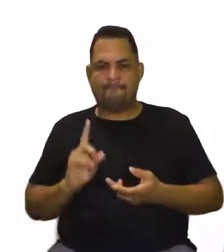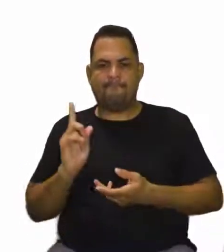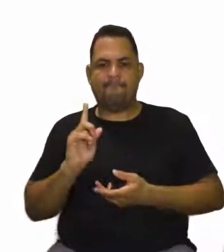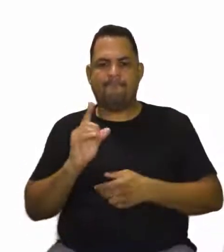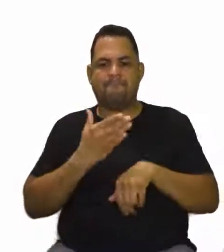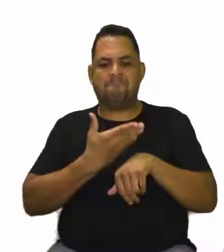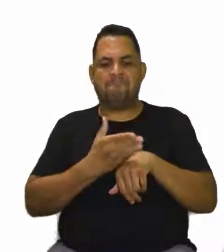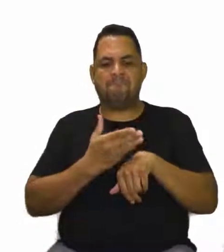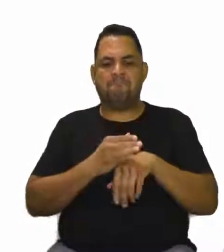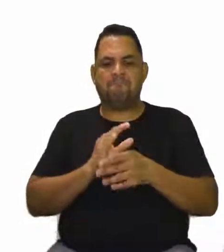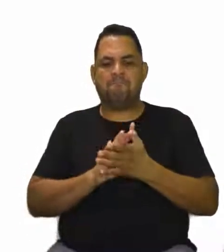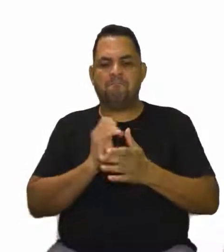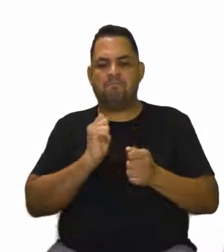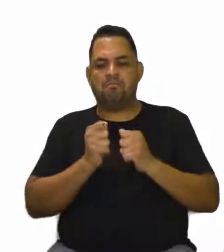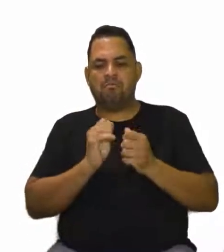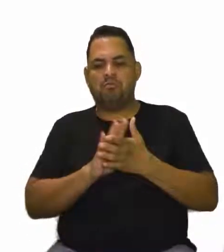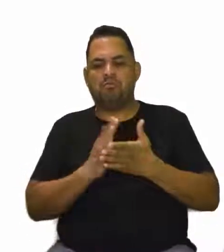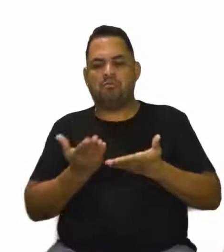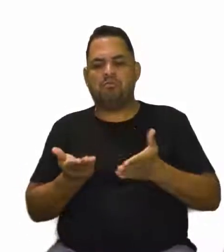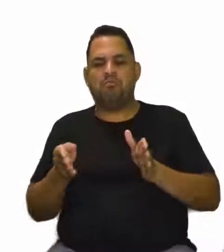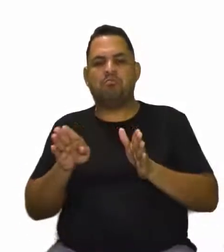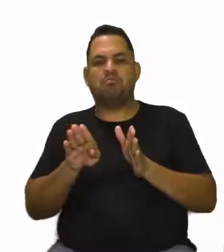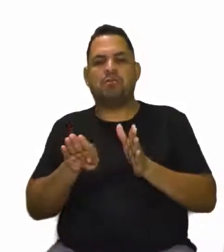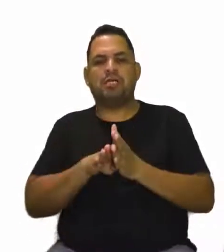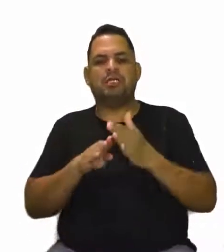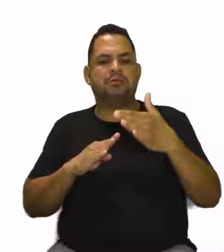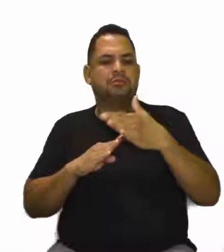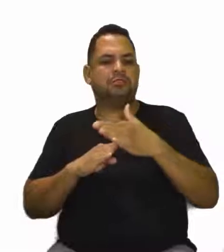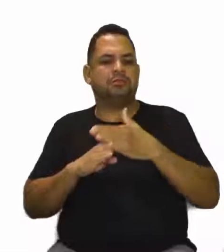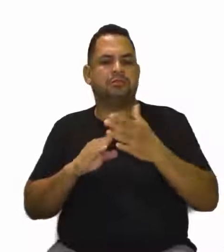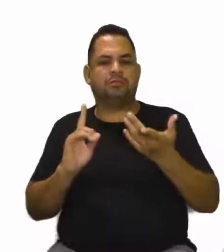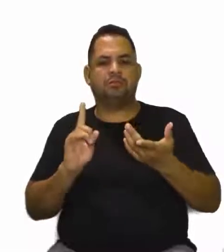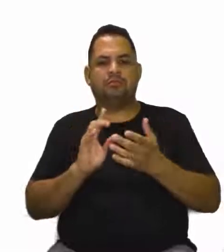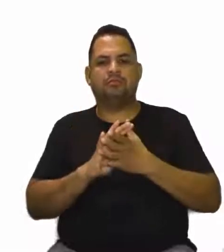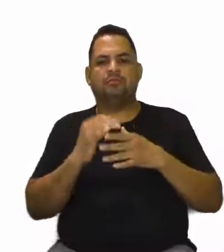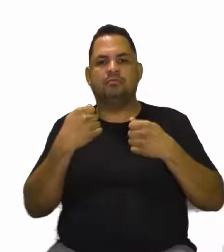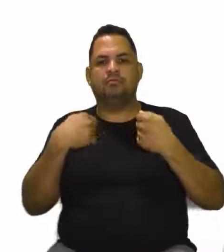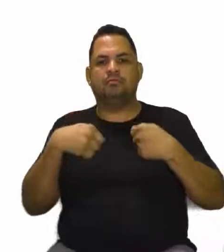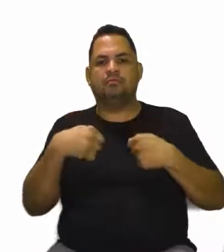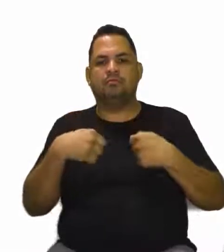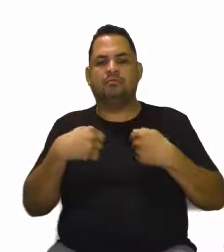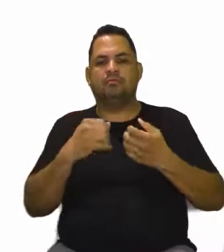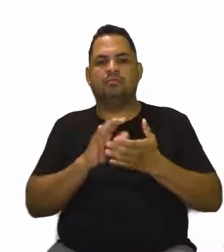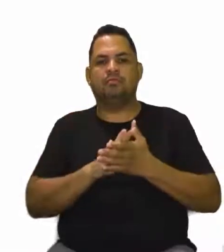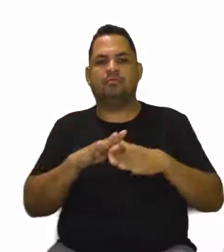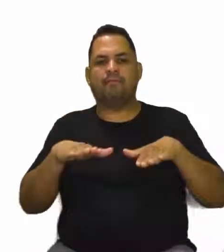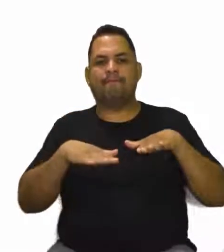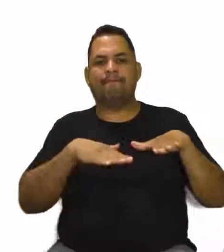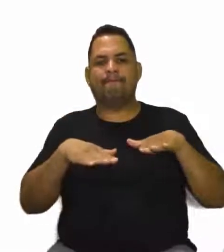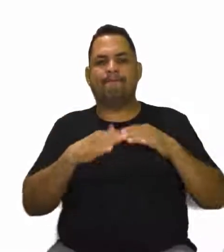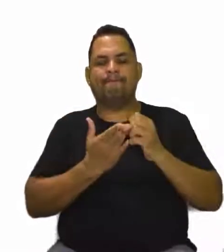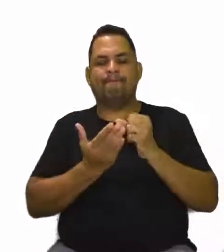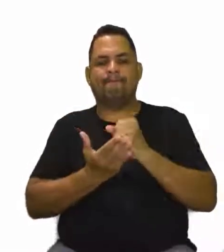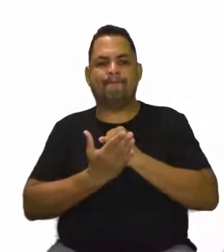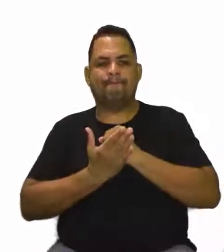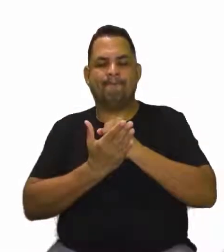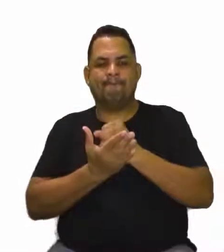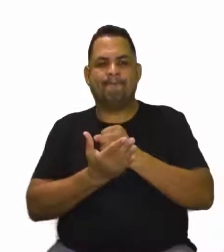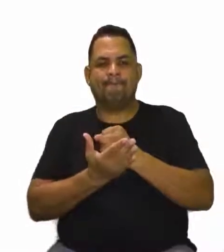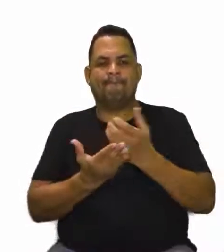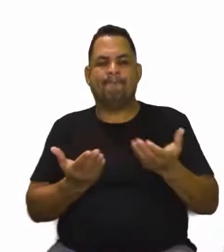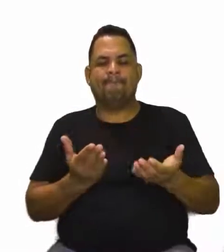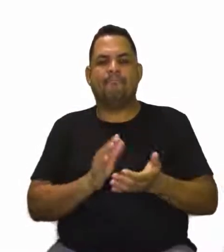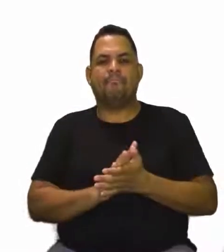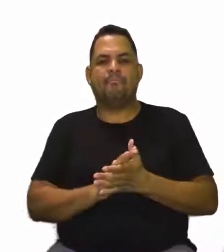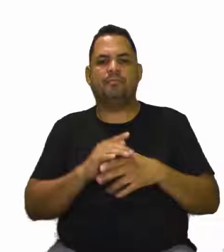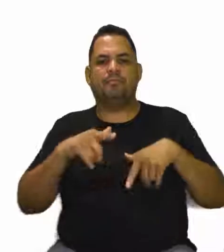treinar funcional e já vai chegar no seu limite máximo. Então, eu tenho primeiro os movimentos que são base ali